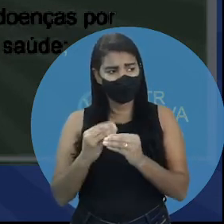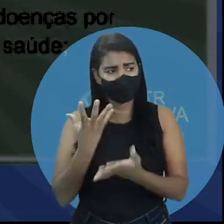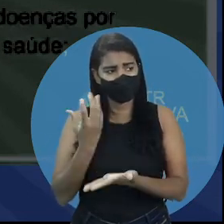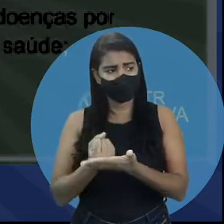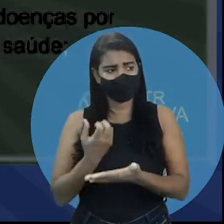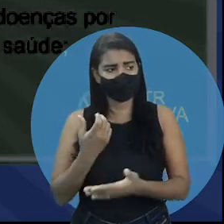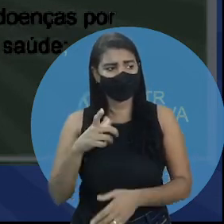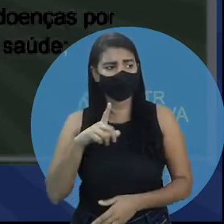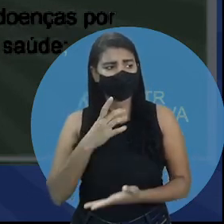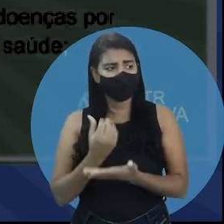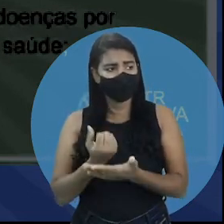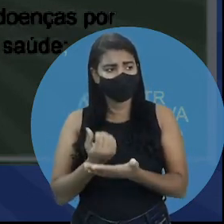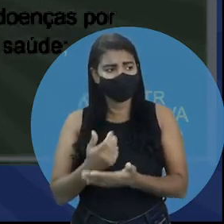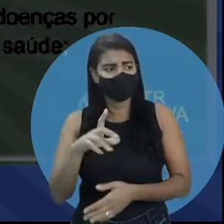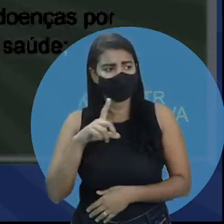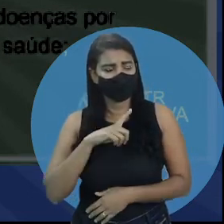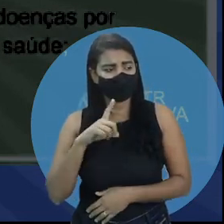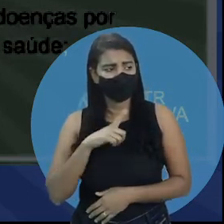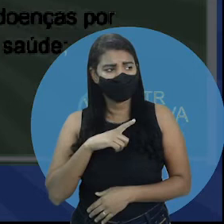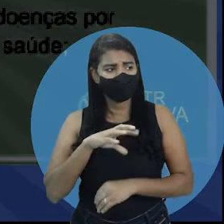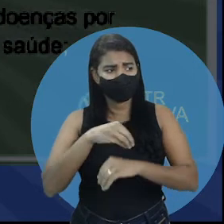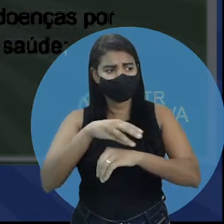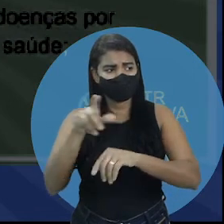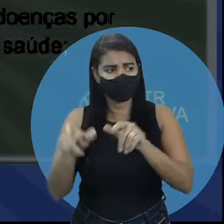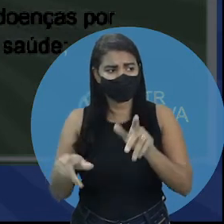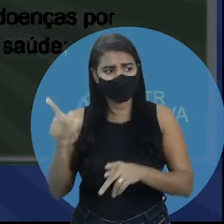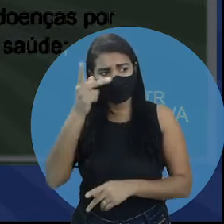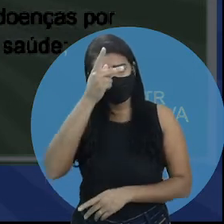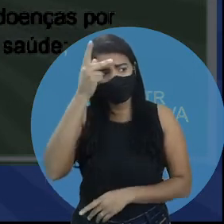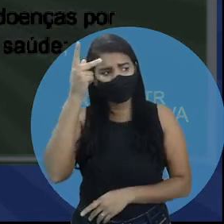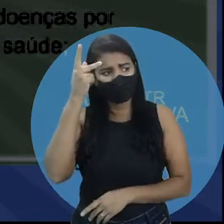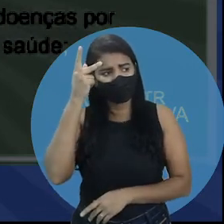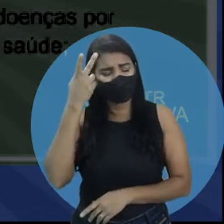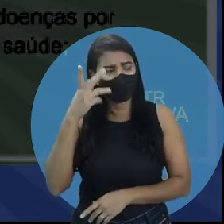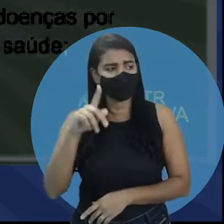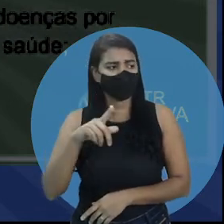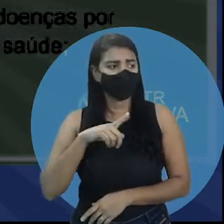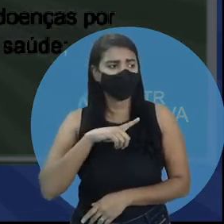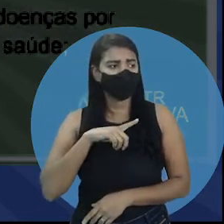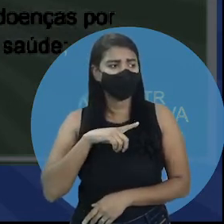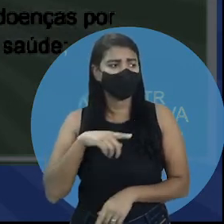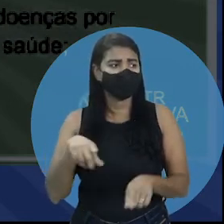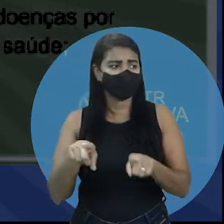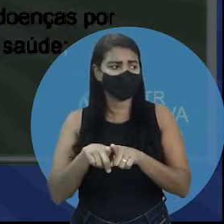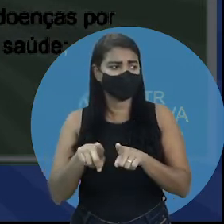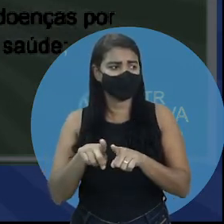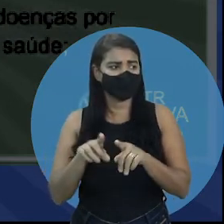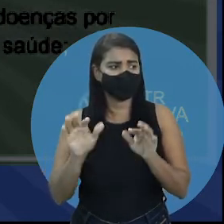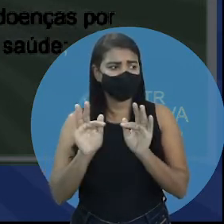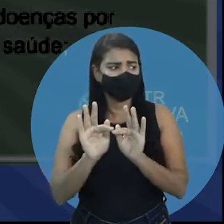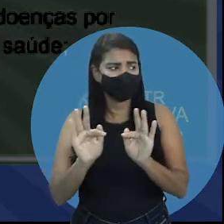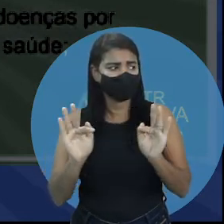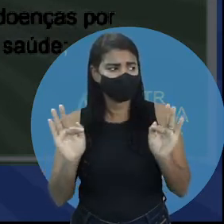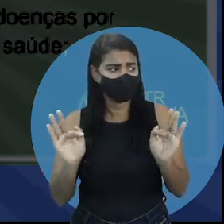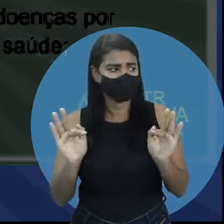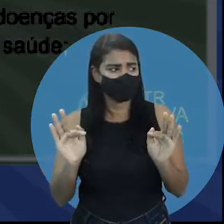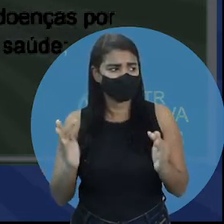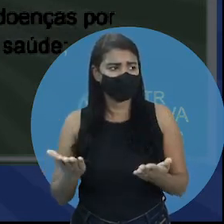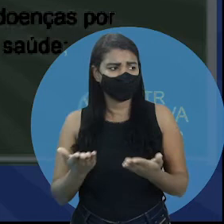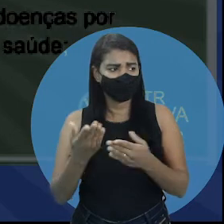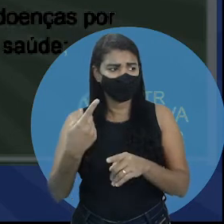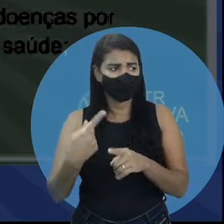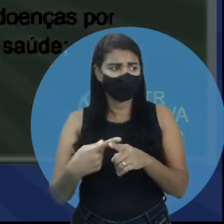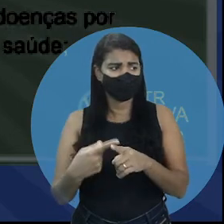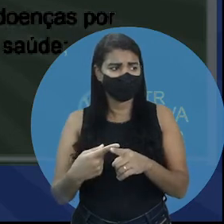que tivesse alcance de outras pessoas. E esse aplicativo, ele tem basicamente a mesma função, a gente só não trouxe ele porque ele está